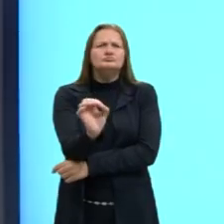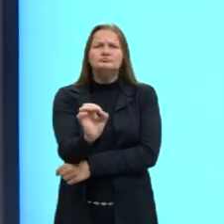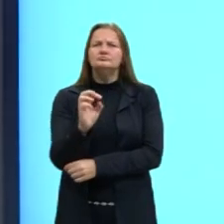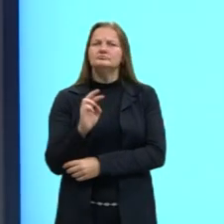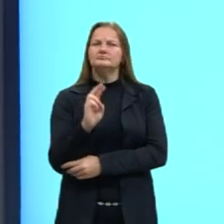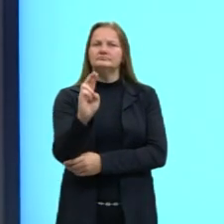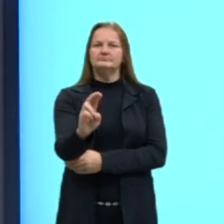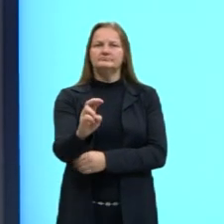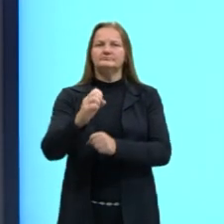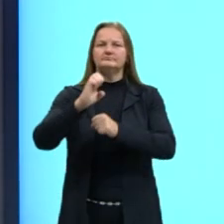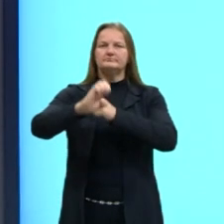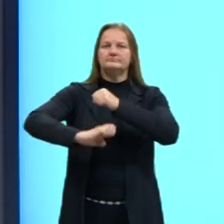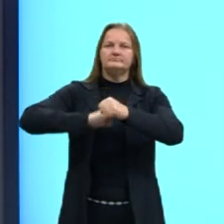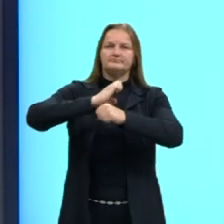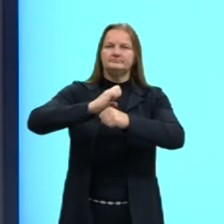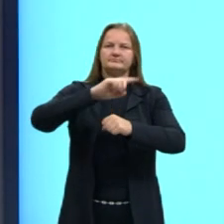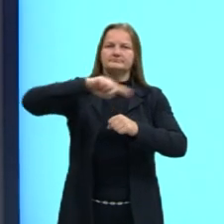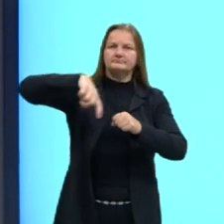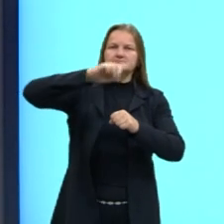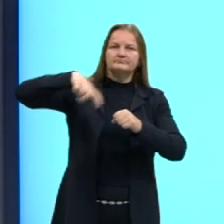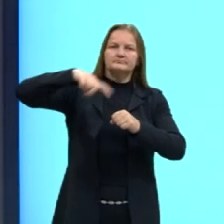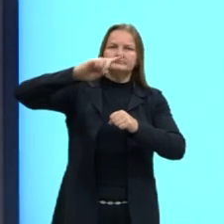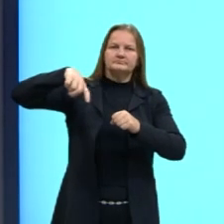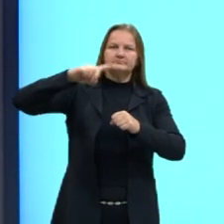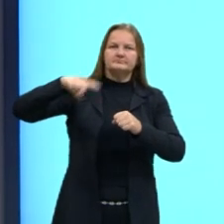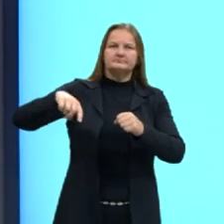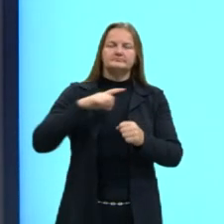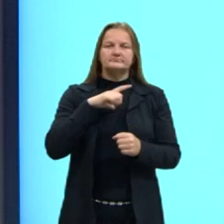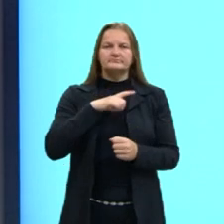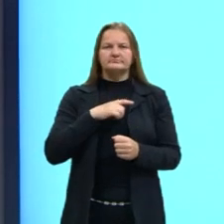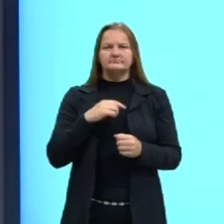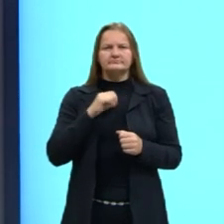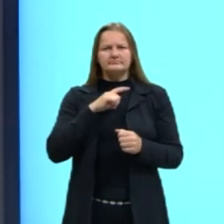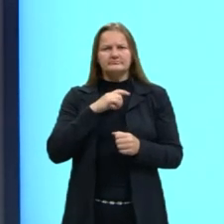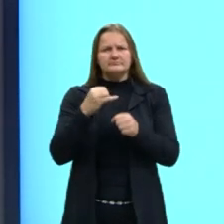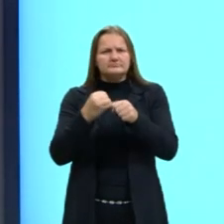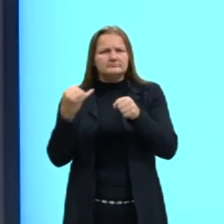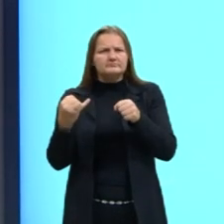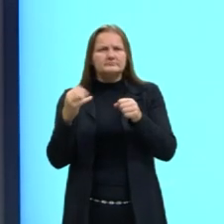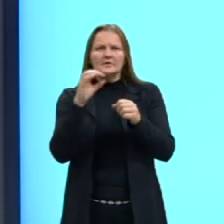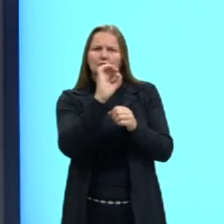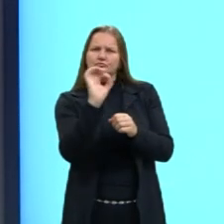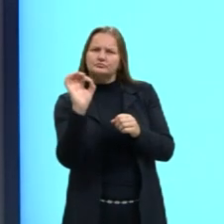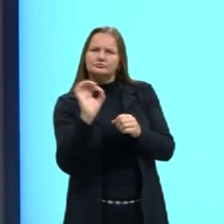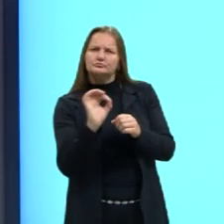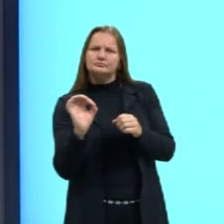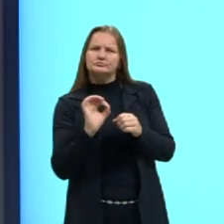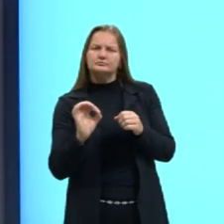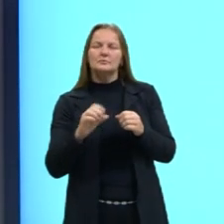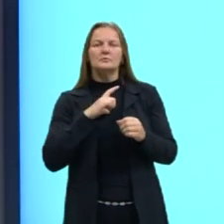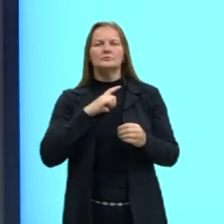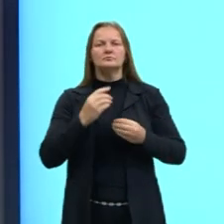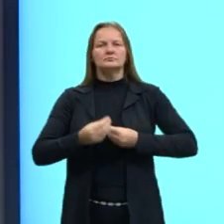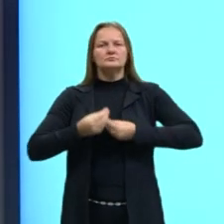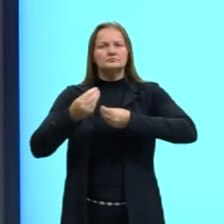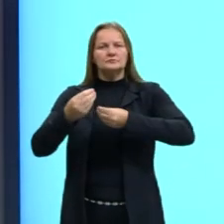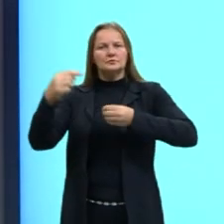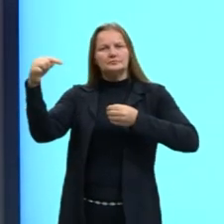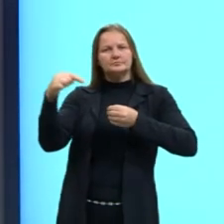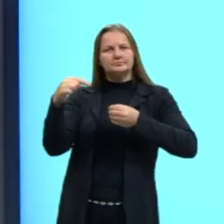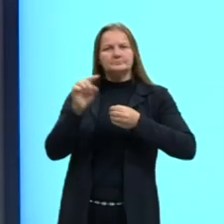representação eletrônica antes eu tinha mostrado para vocês a forma de linhas ele das bolinhas né de quando dou um atrás da